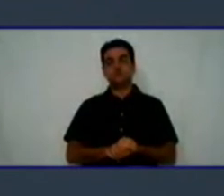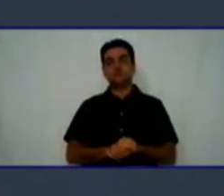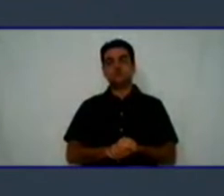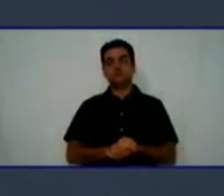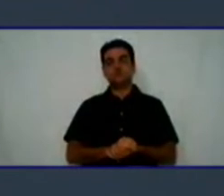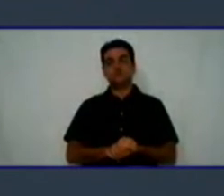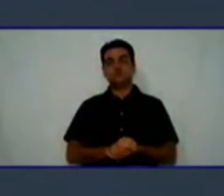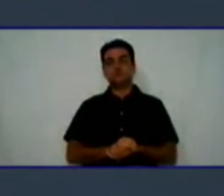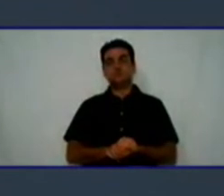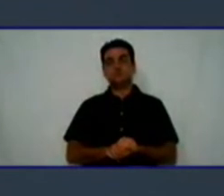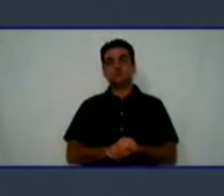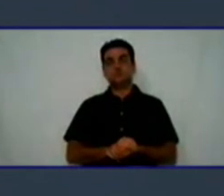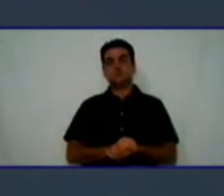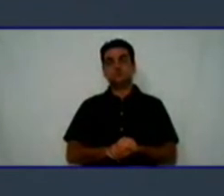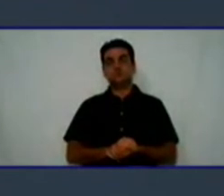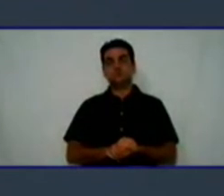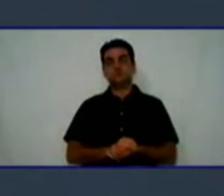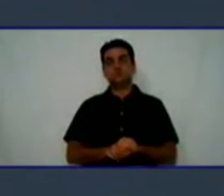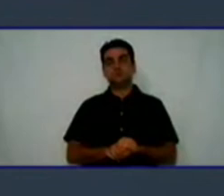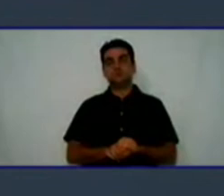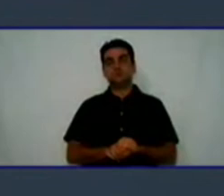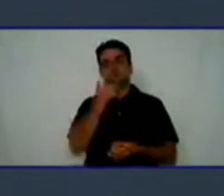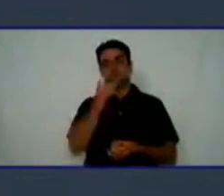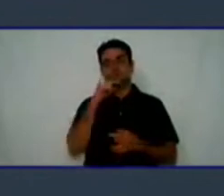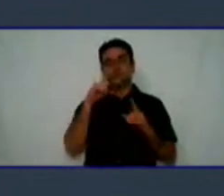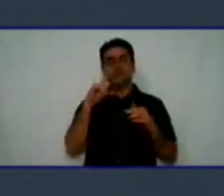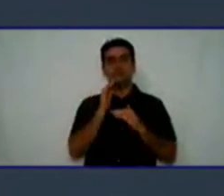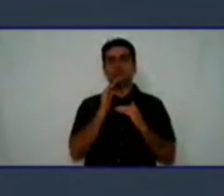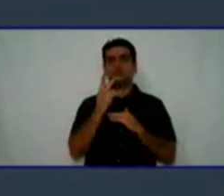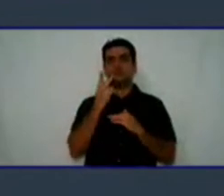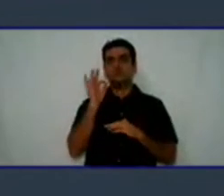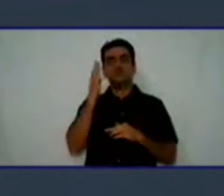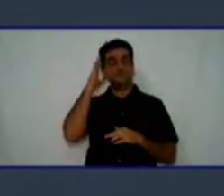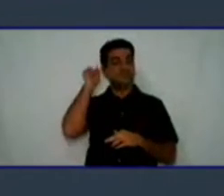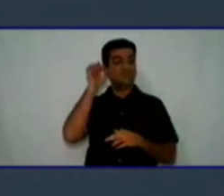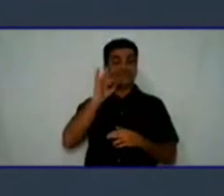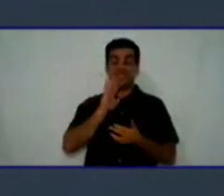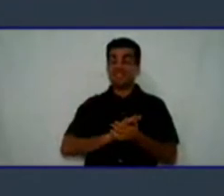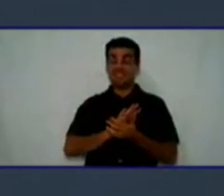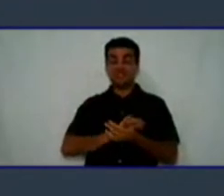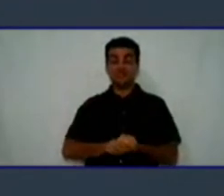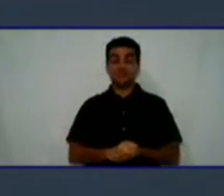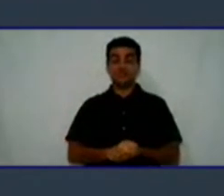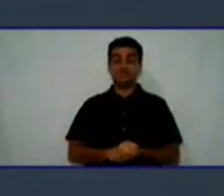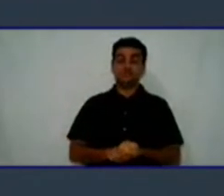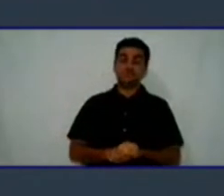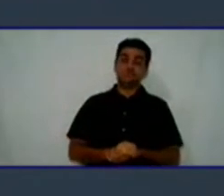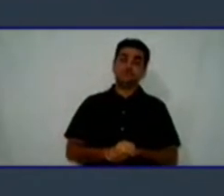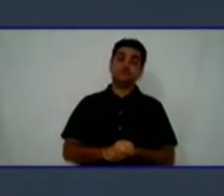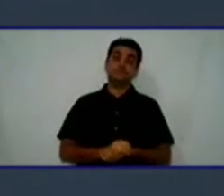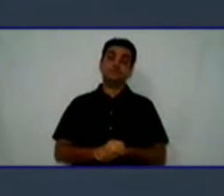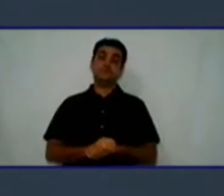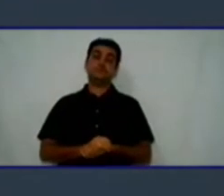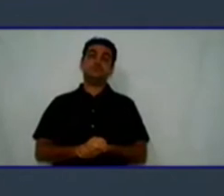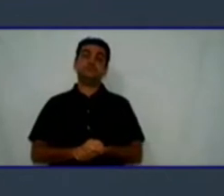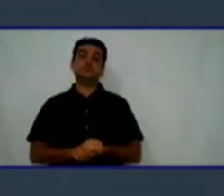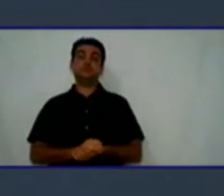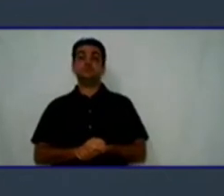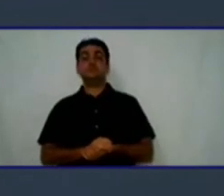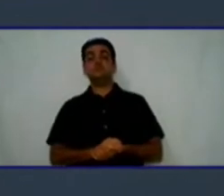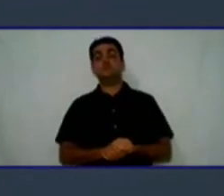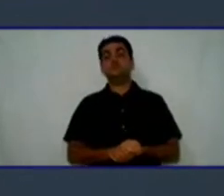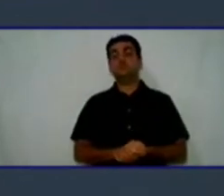Desejar uma boa noite. Sem som, presidente. Só... Ficou sem som, Vossa Excelência ficou sem som. E